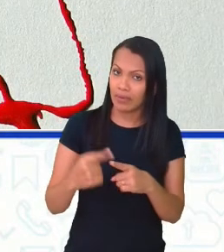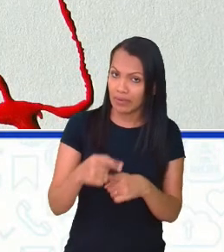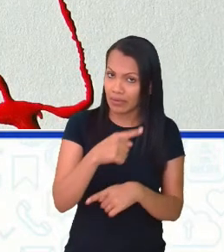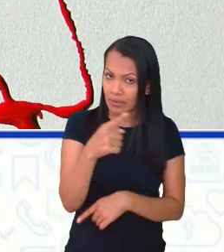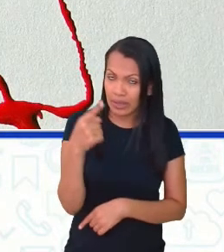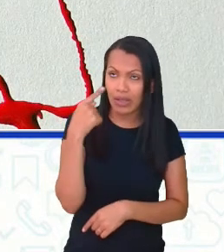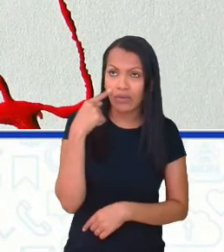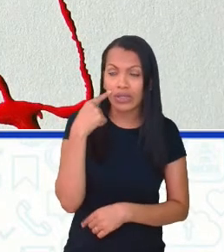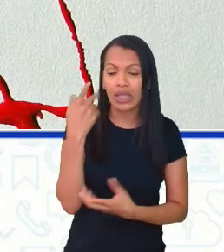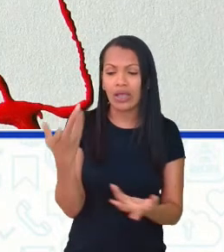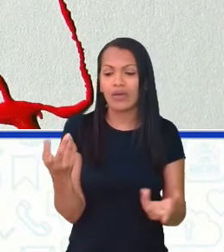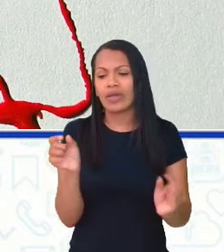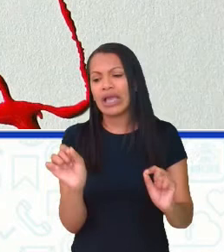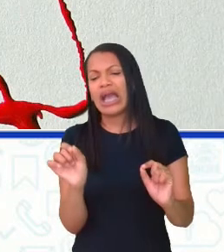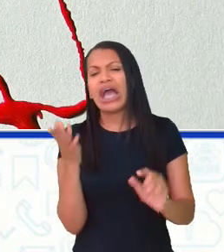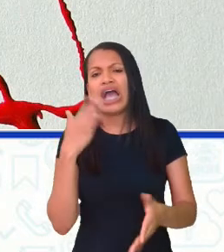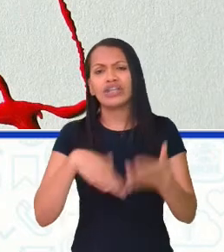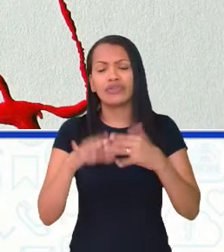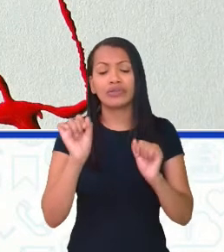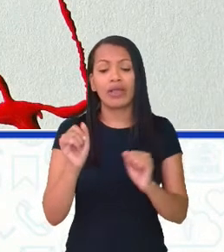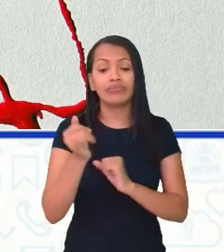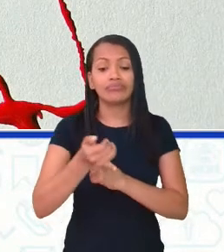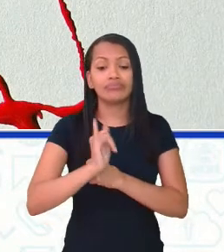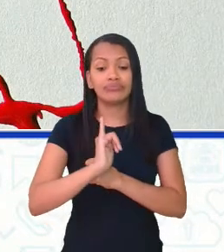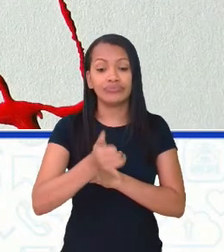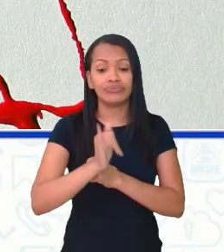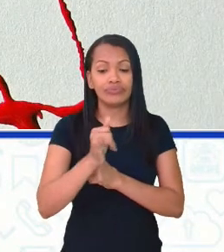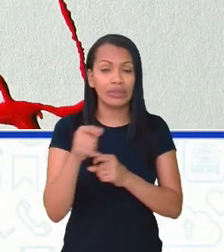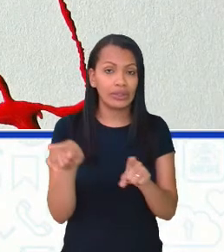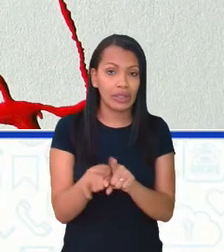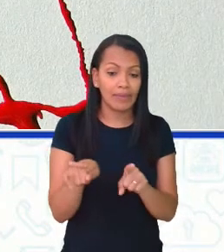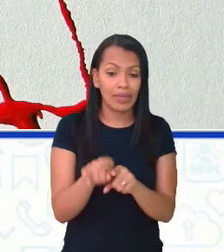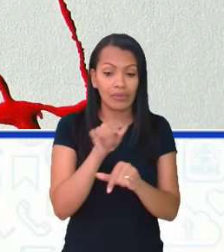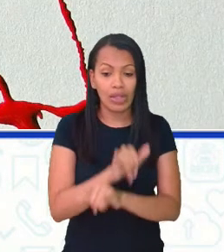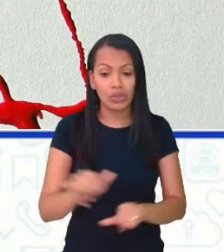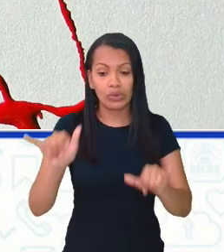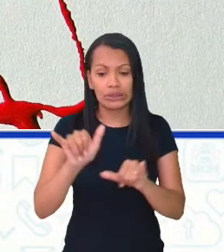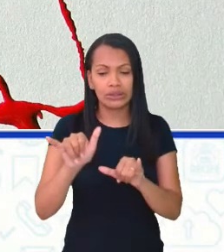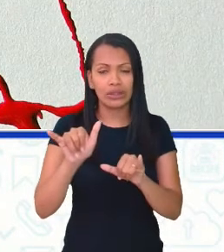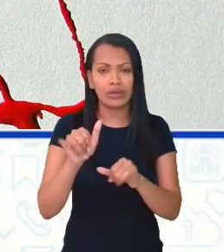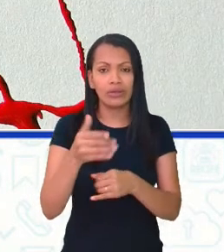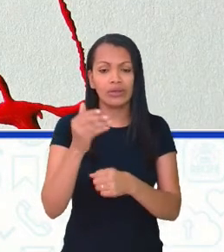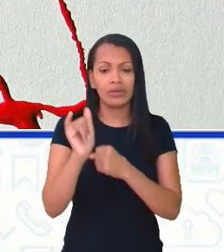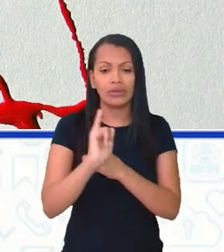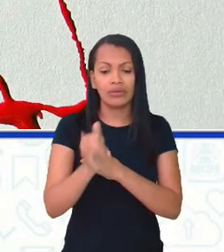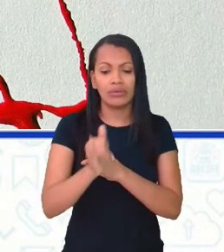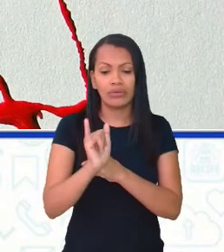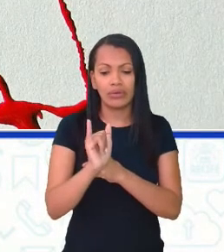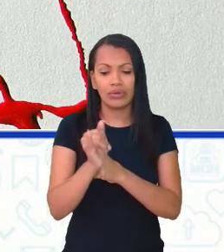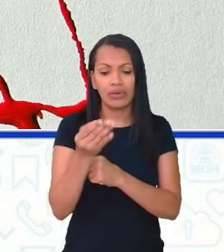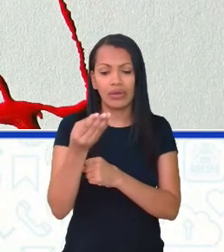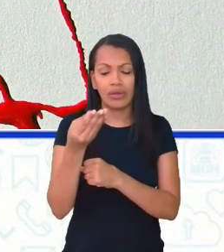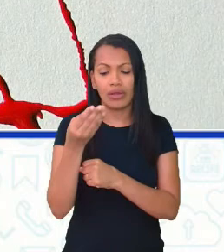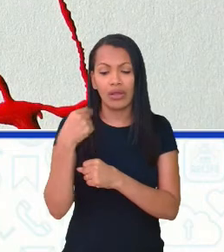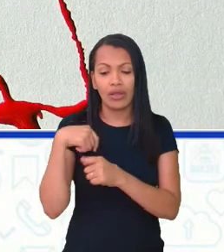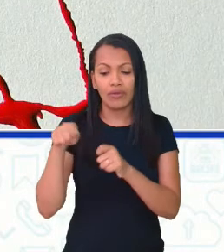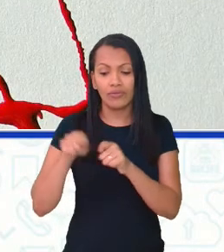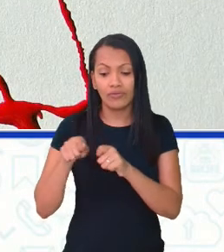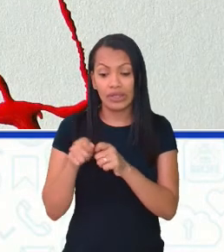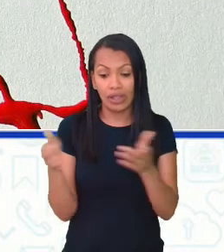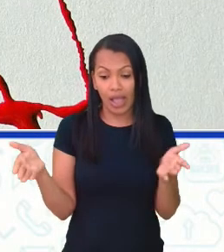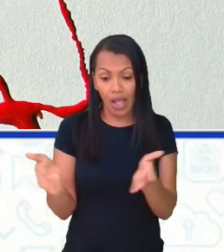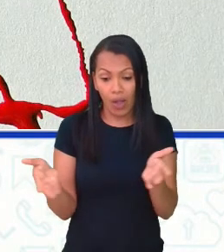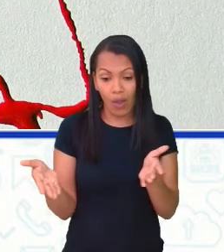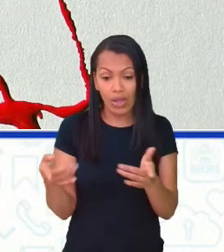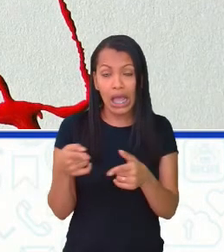perca sua validade, né, assim como a notícia, assim como a reportagem, o que isso significa? Que ela foi feita para circular